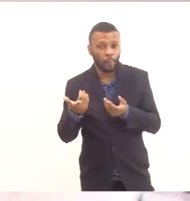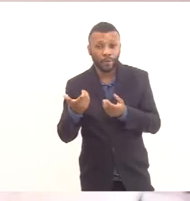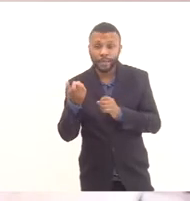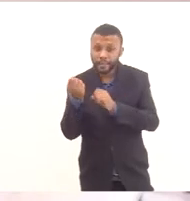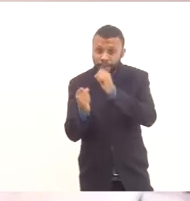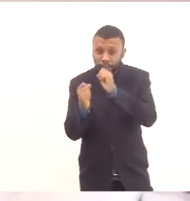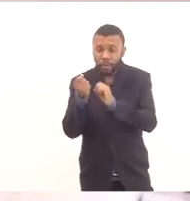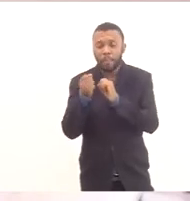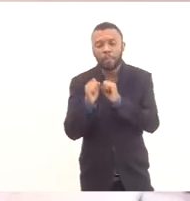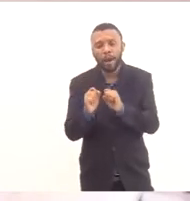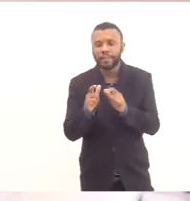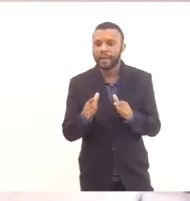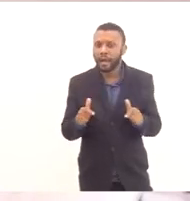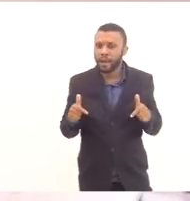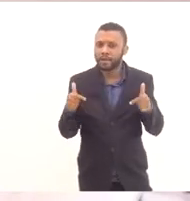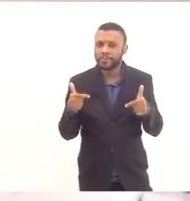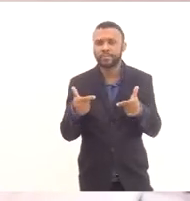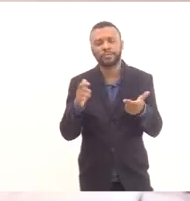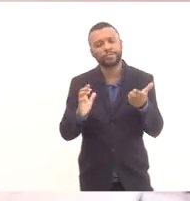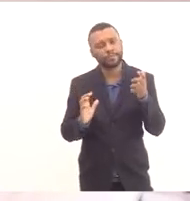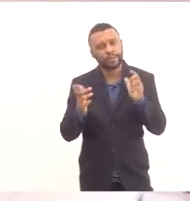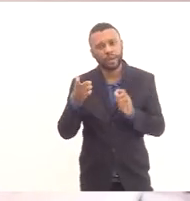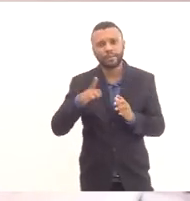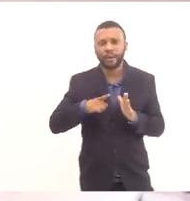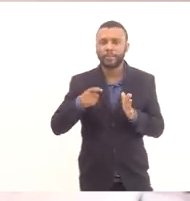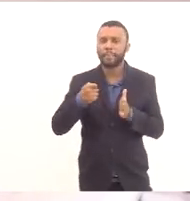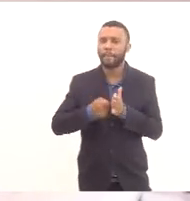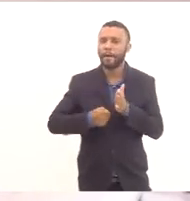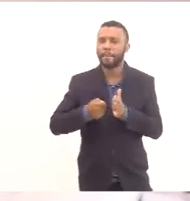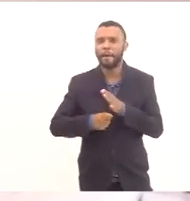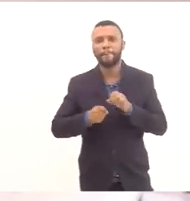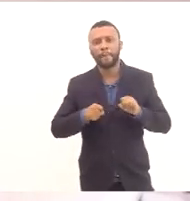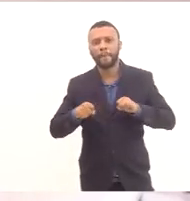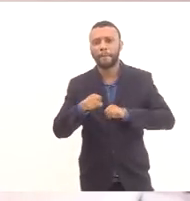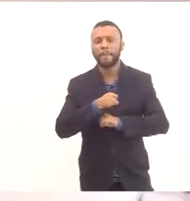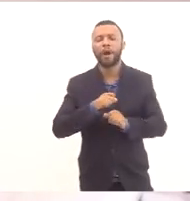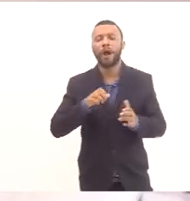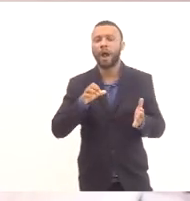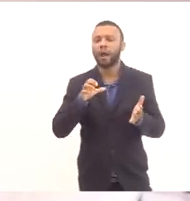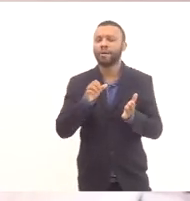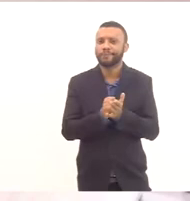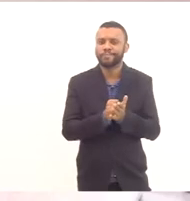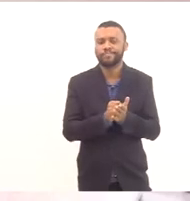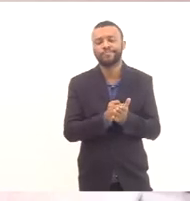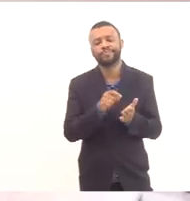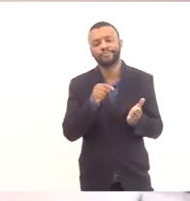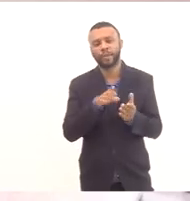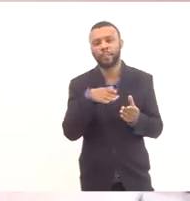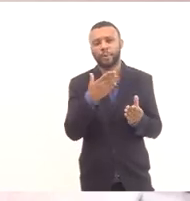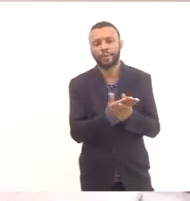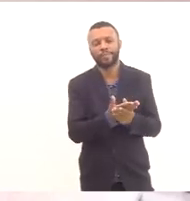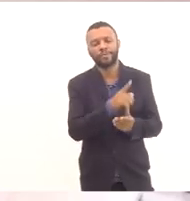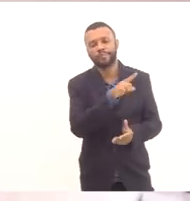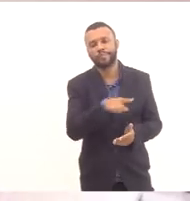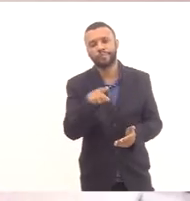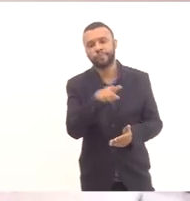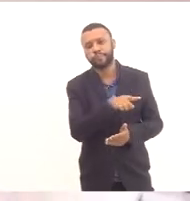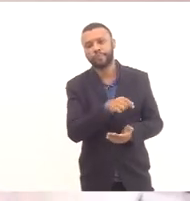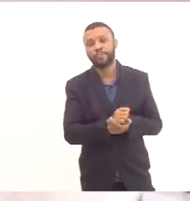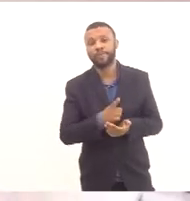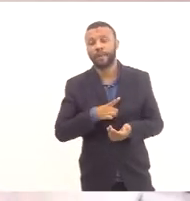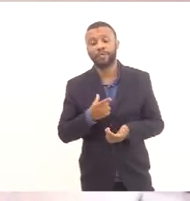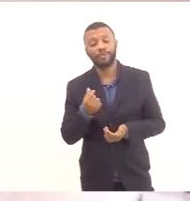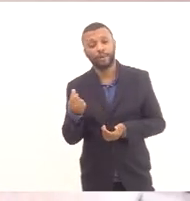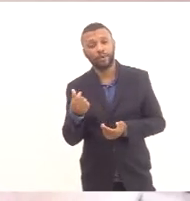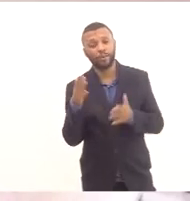empresários podem proceder nos casos ali que tiveram seus pleitos arquivados algumas pessoas também perguntando que tiveram o